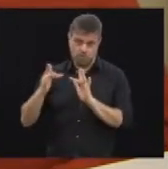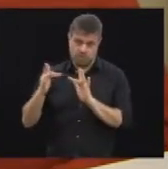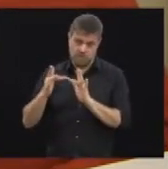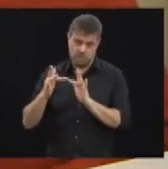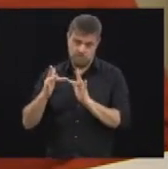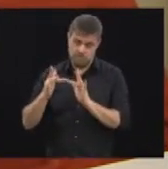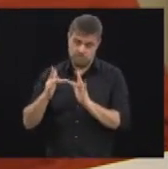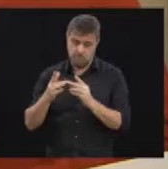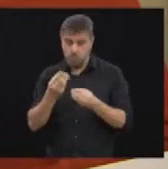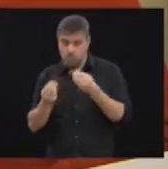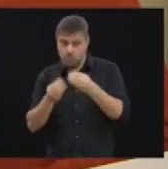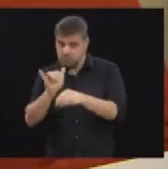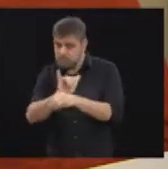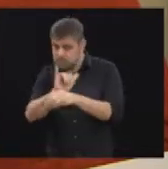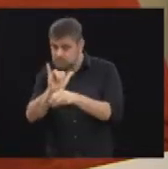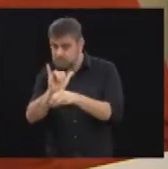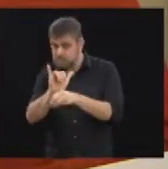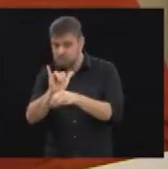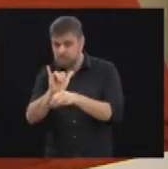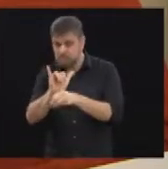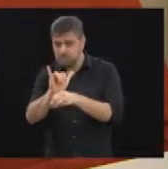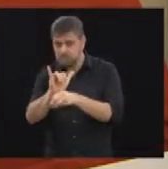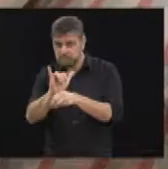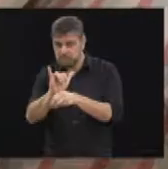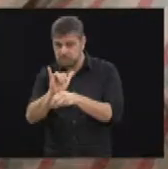contato através